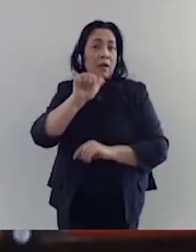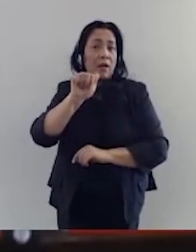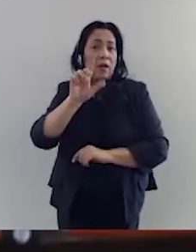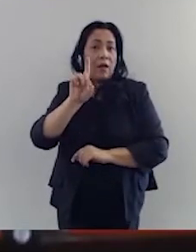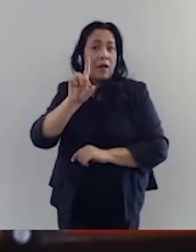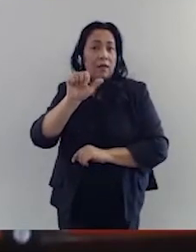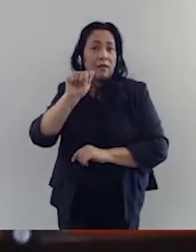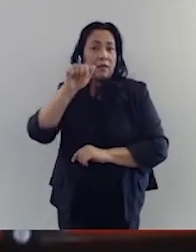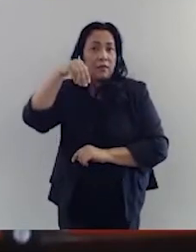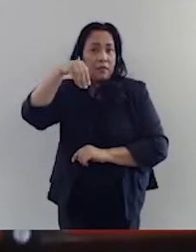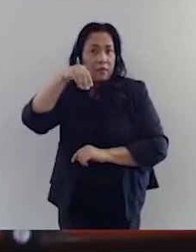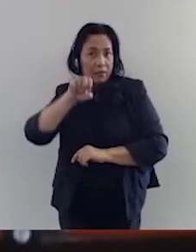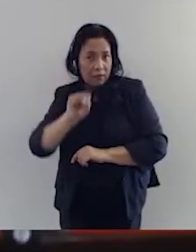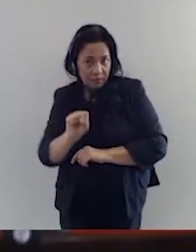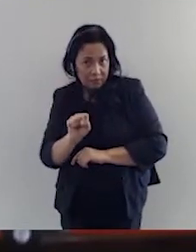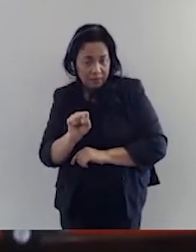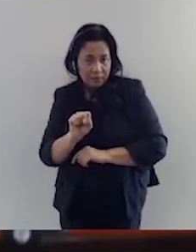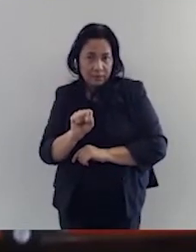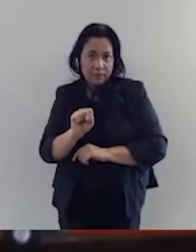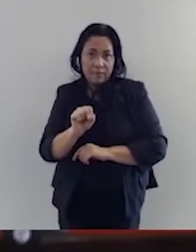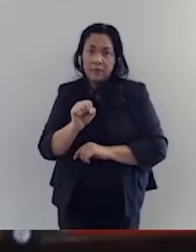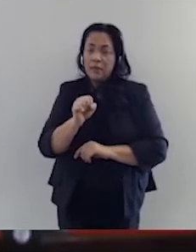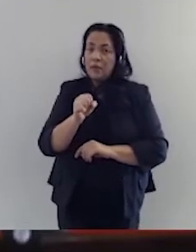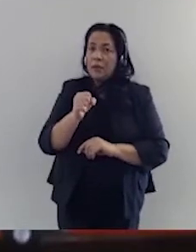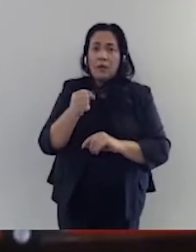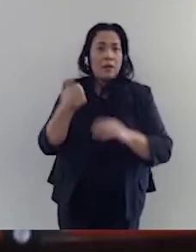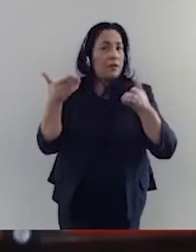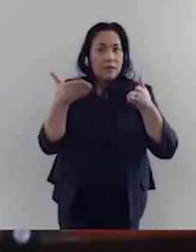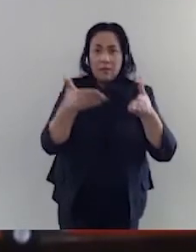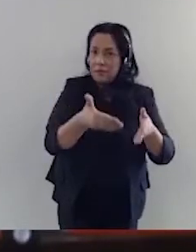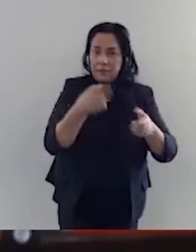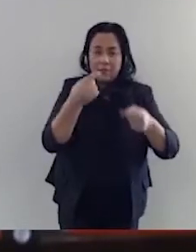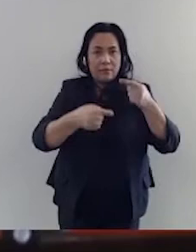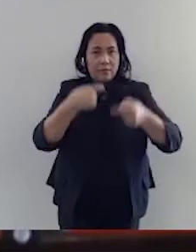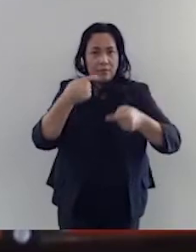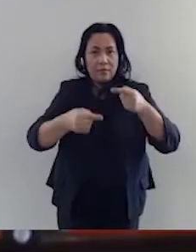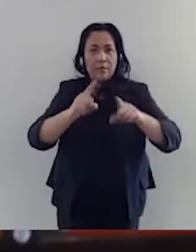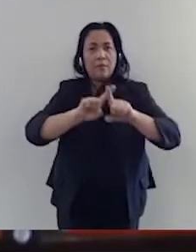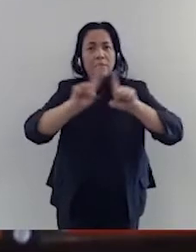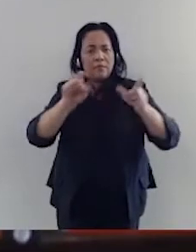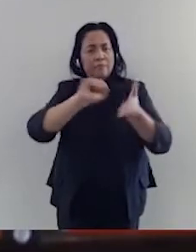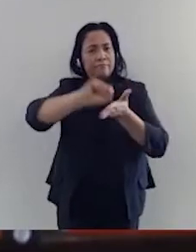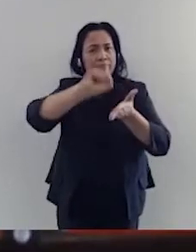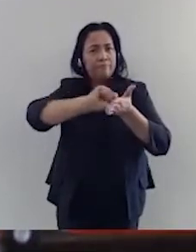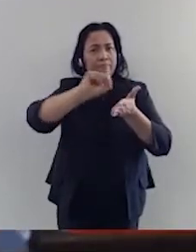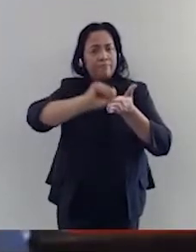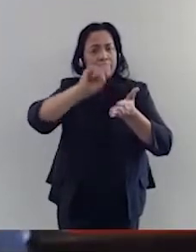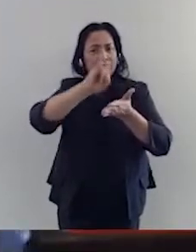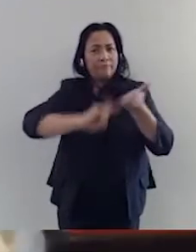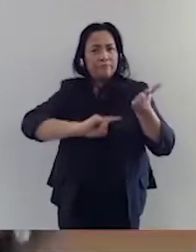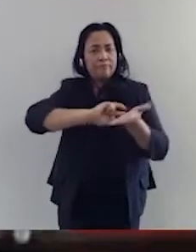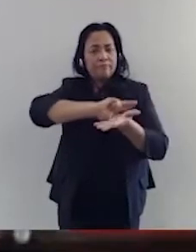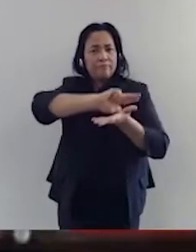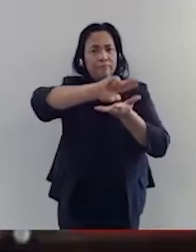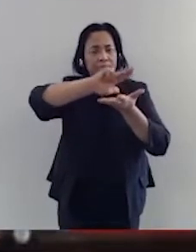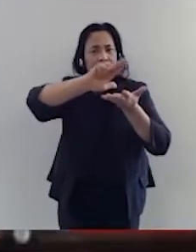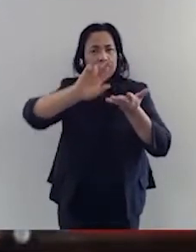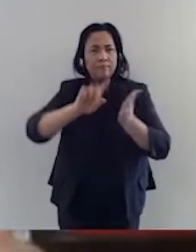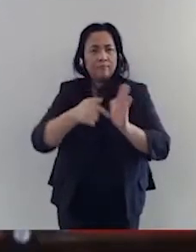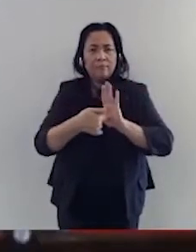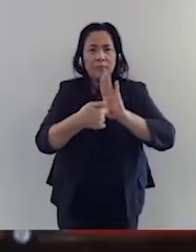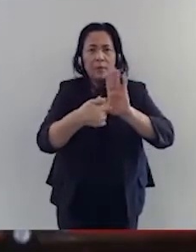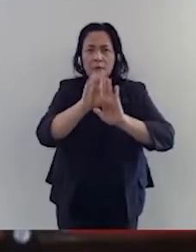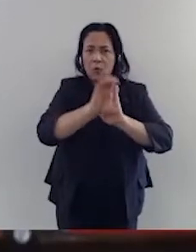participado da Convenção, produziu os escritos mais influentes no que diz respeito à definição